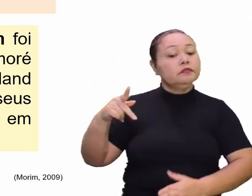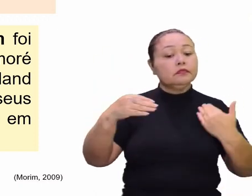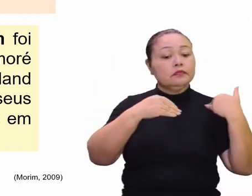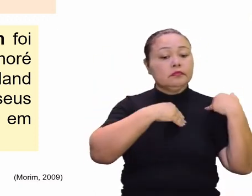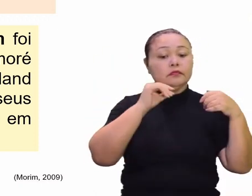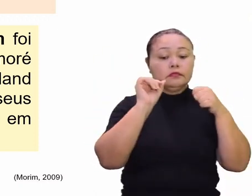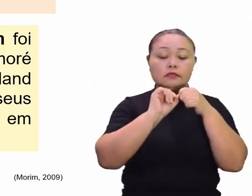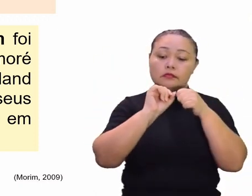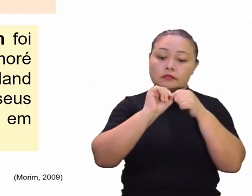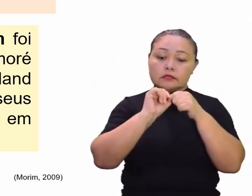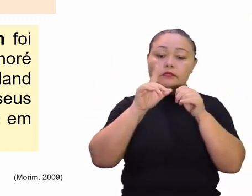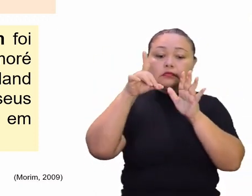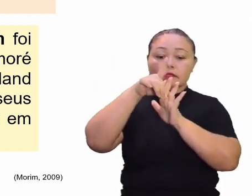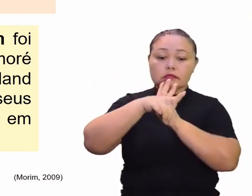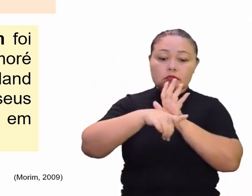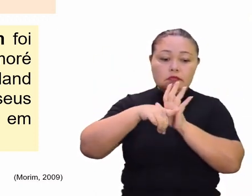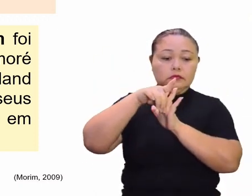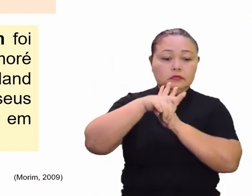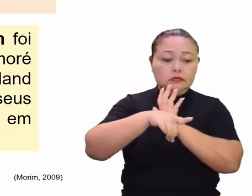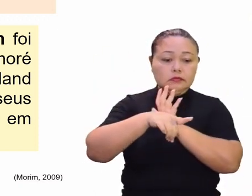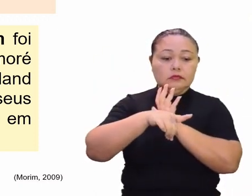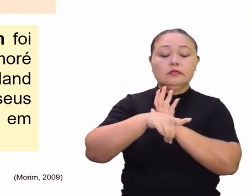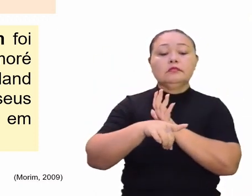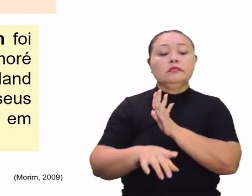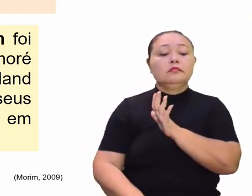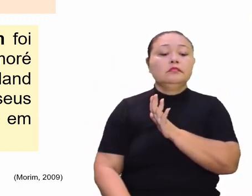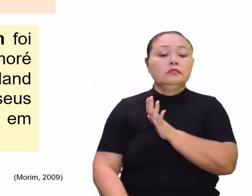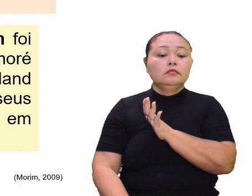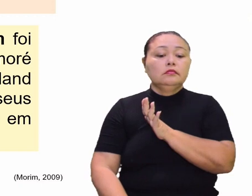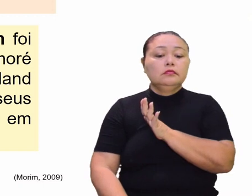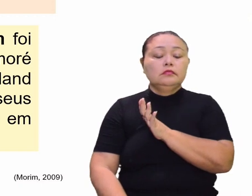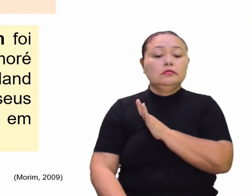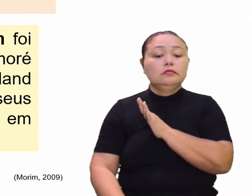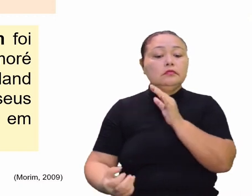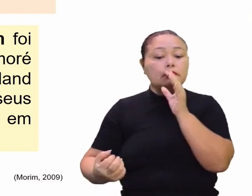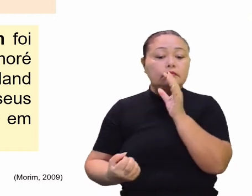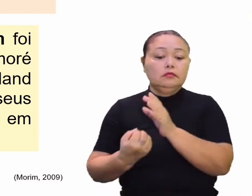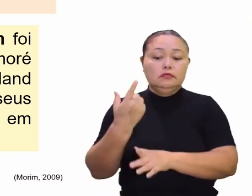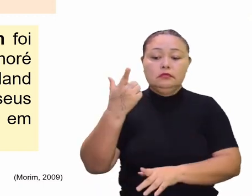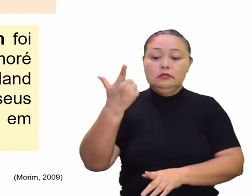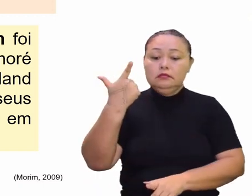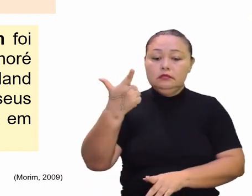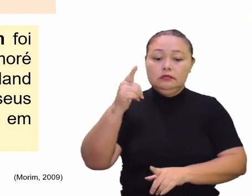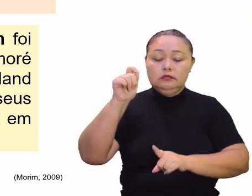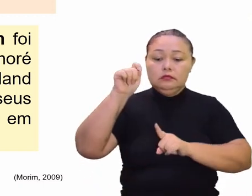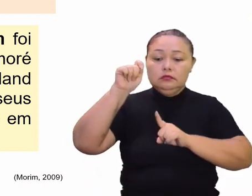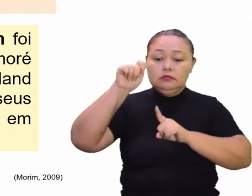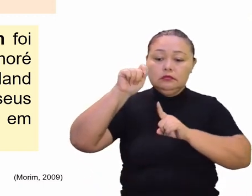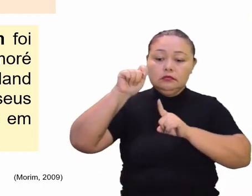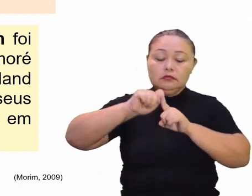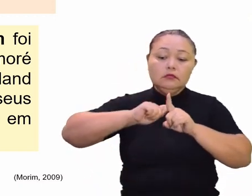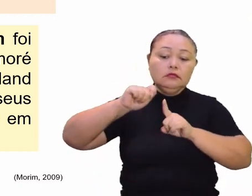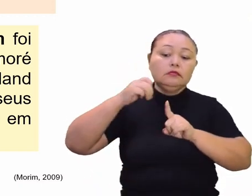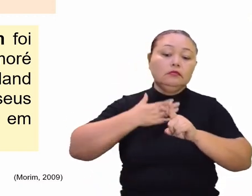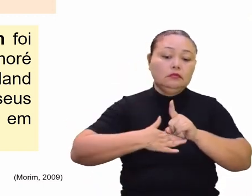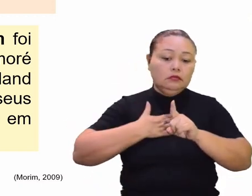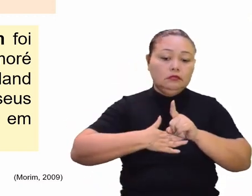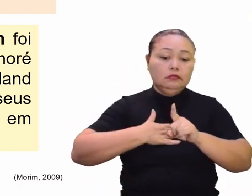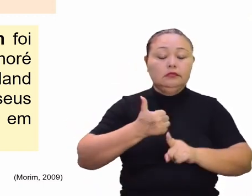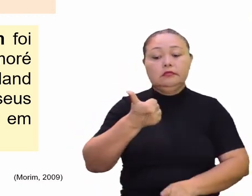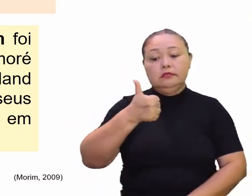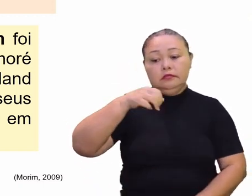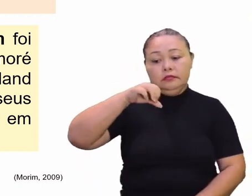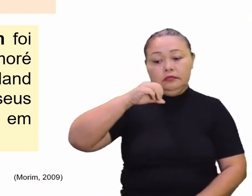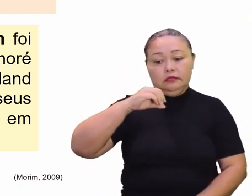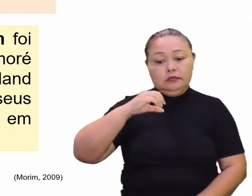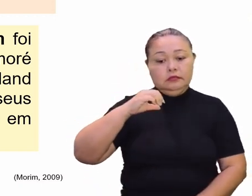de sua execução, a Madeira Mamoré Highway, fundada em 2 de agosto de 1907,